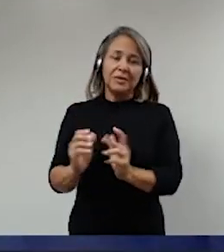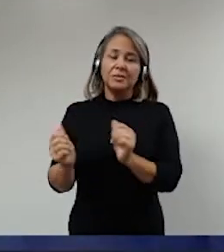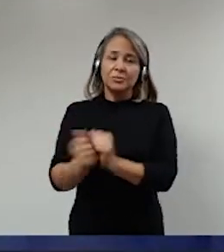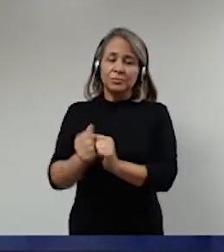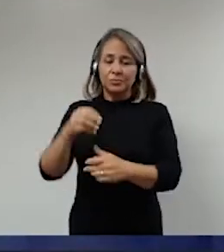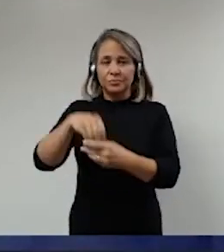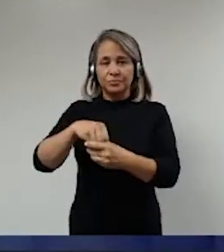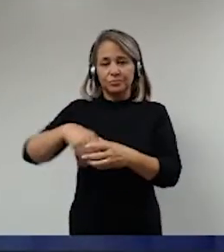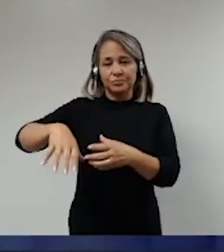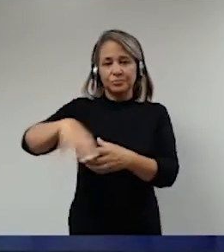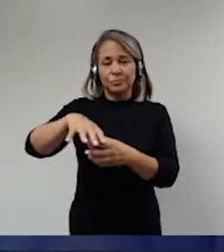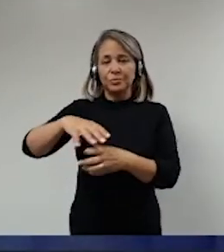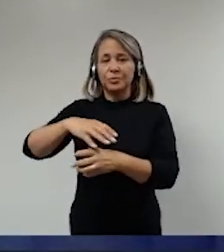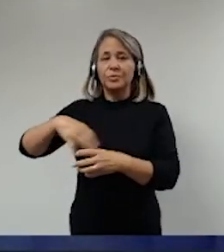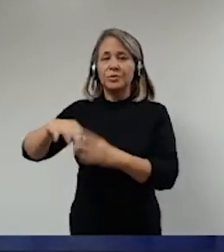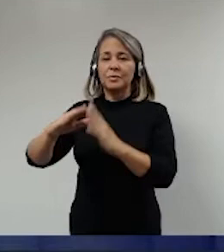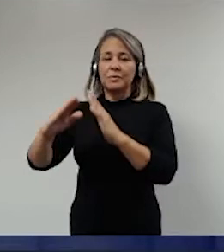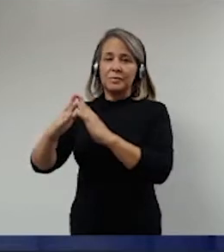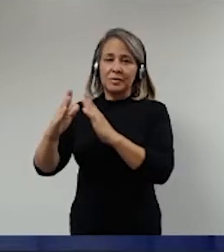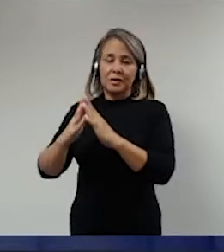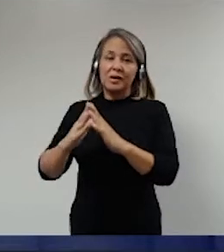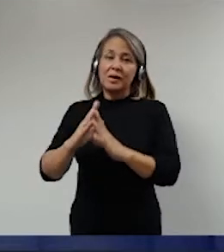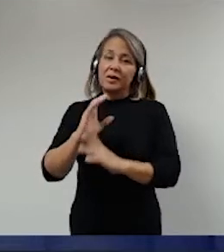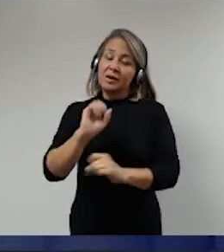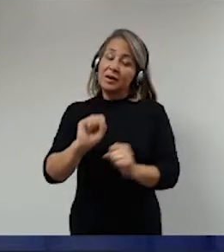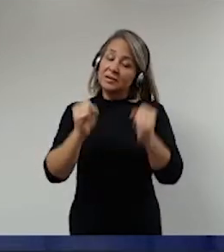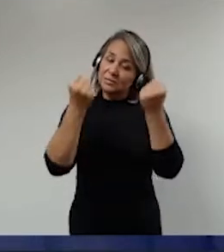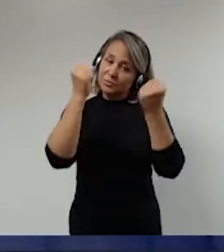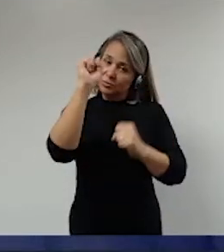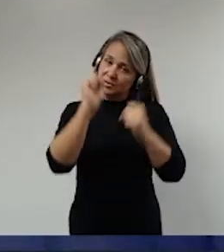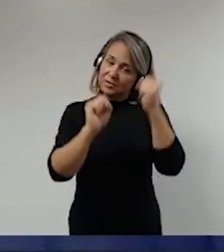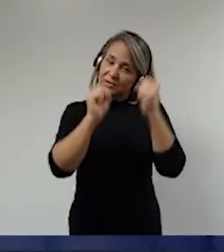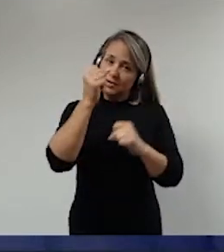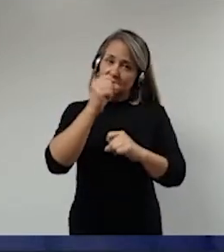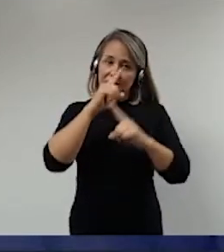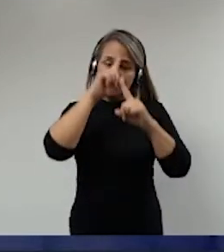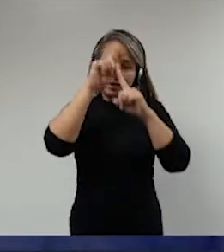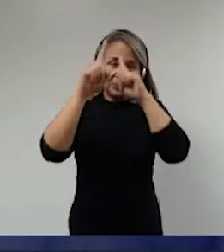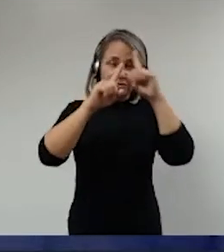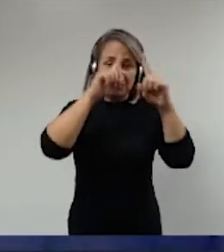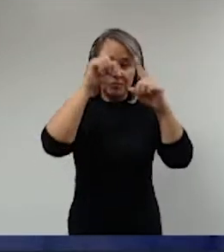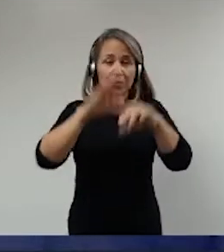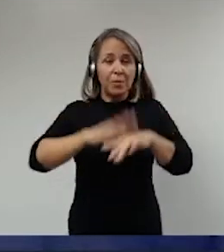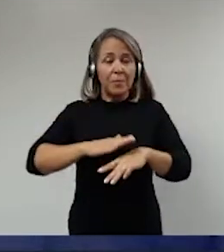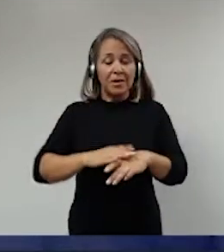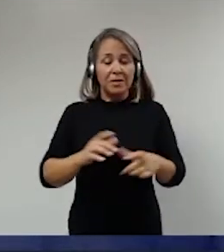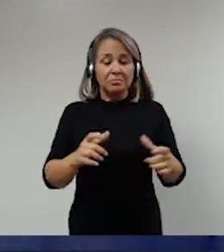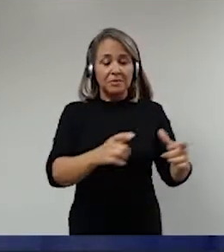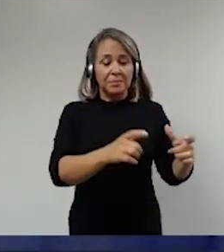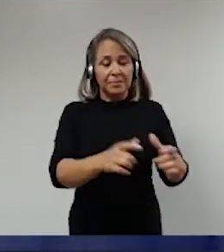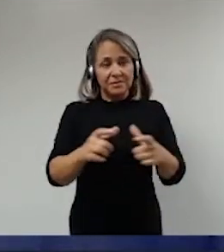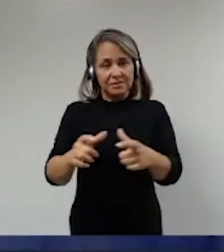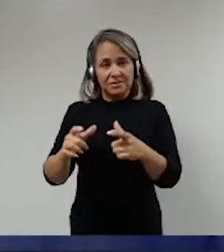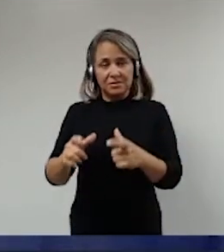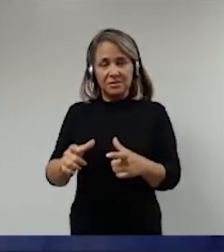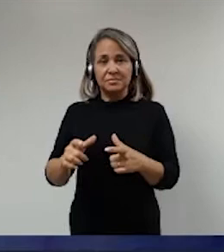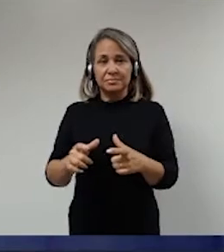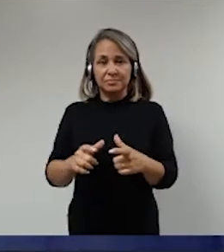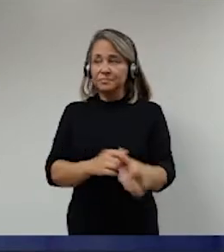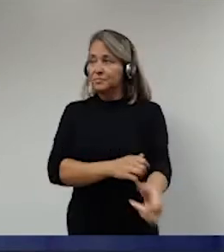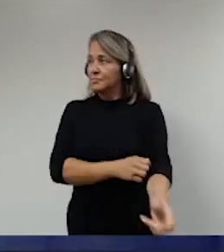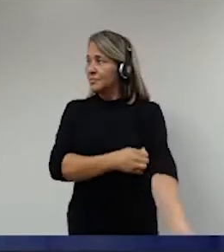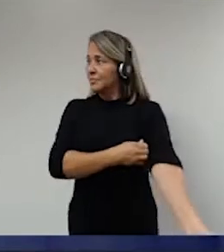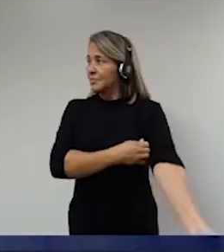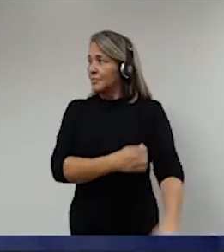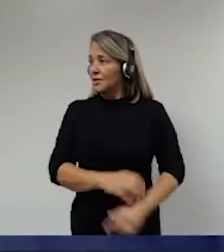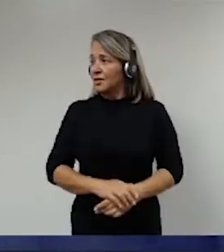na indústria criativa foi talvez uma das parcelas que mais